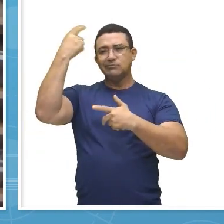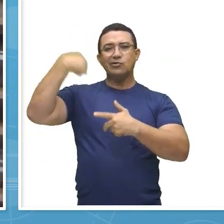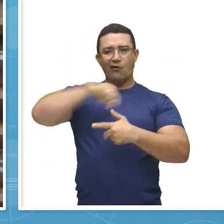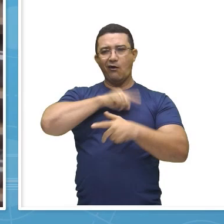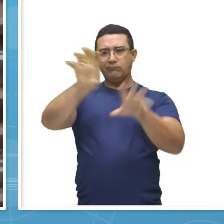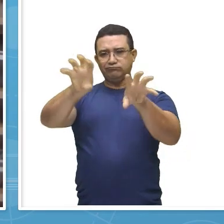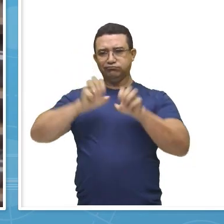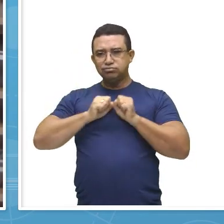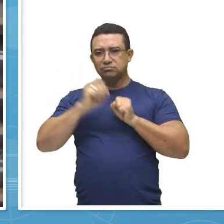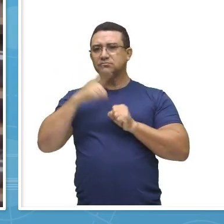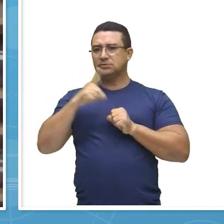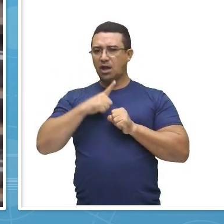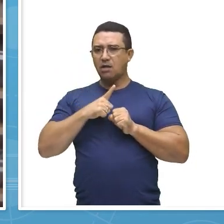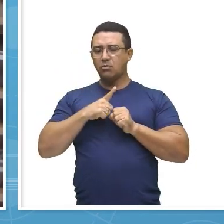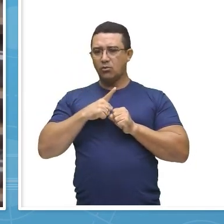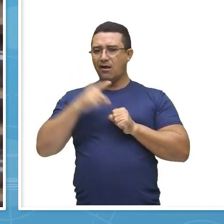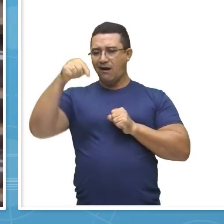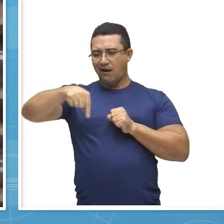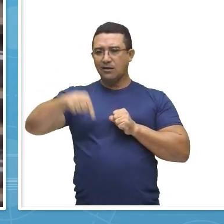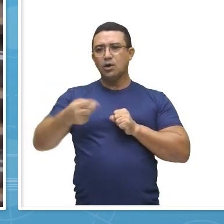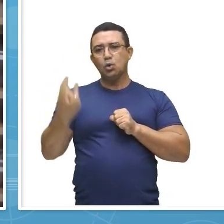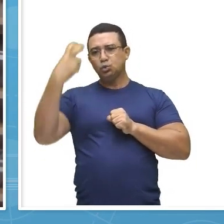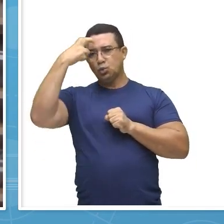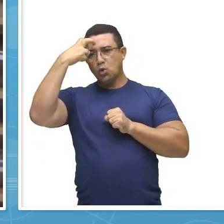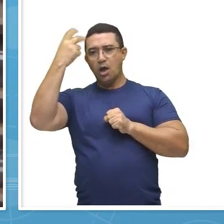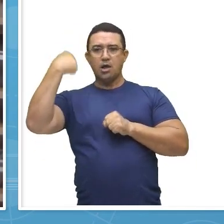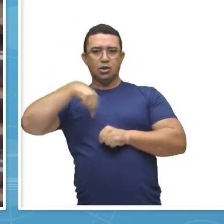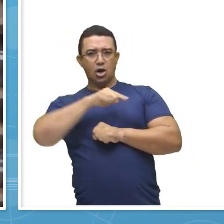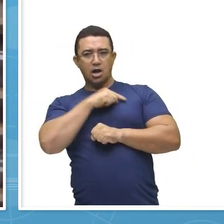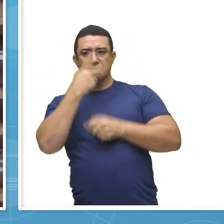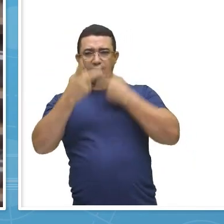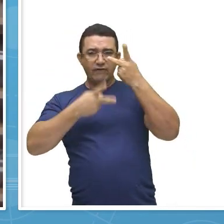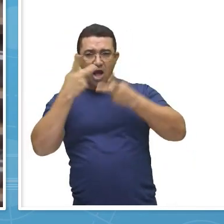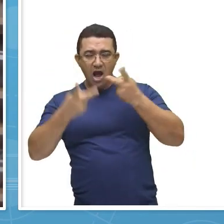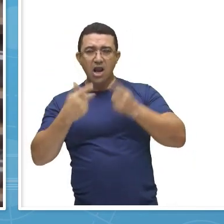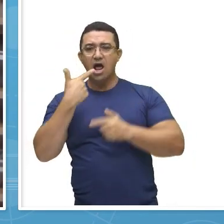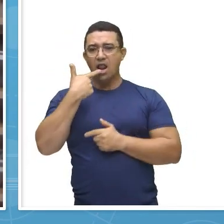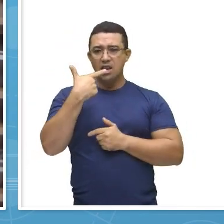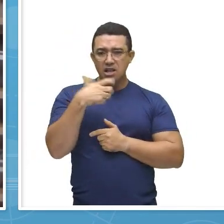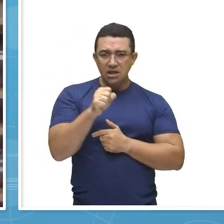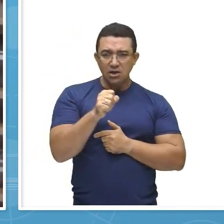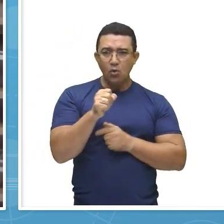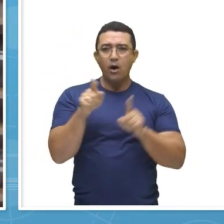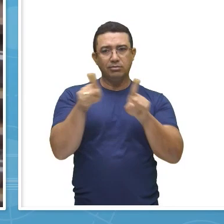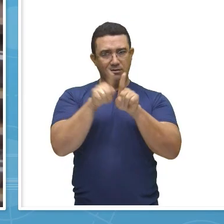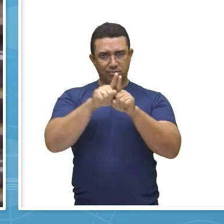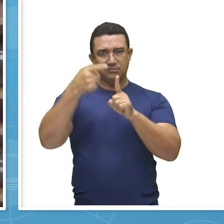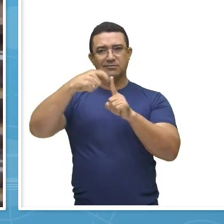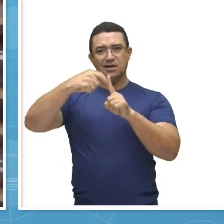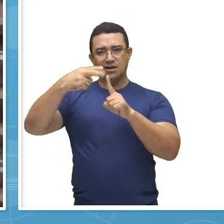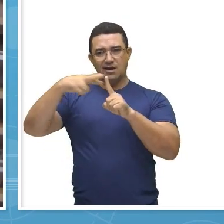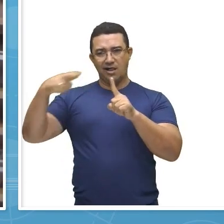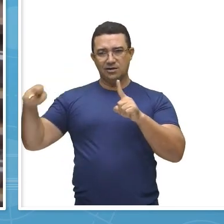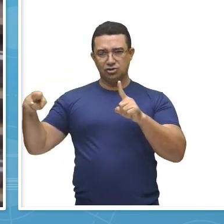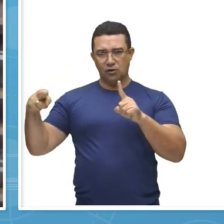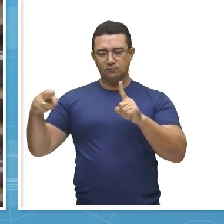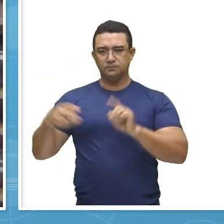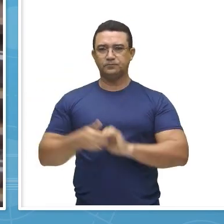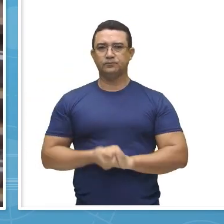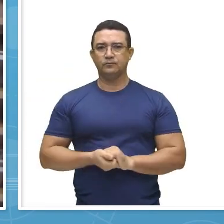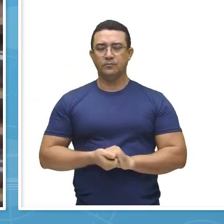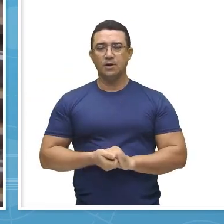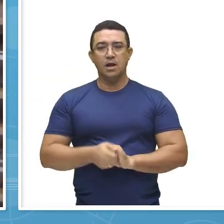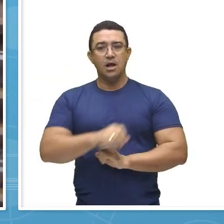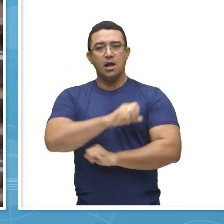esses elementos presentes na nossa fala, na nossa língua e na religiosidade. Como os meus alunos do 8º